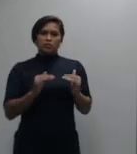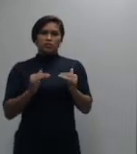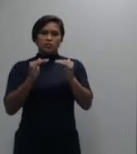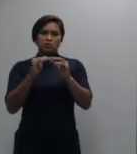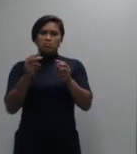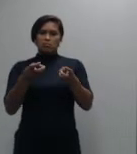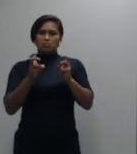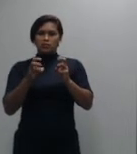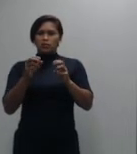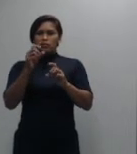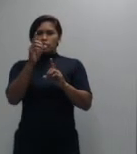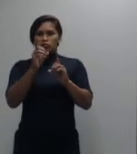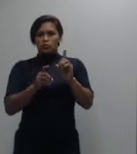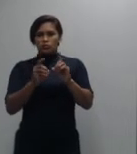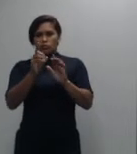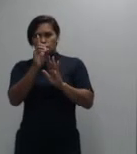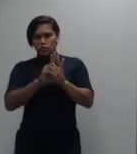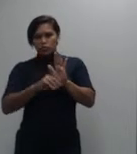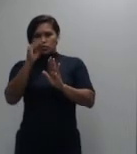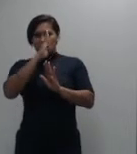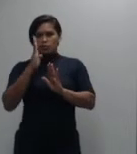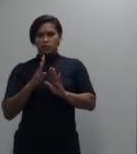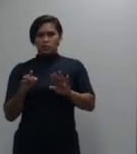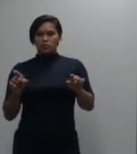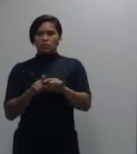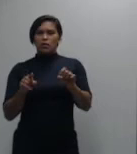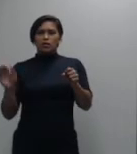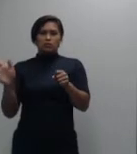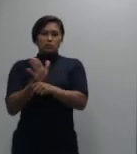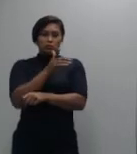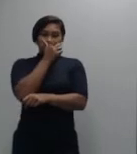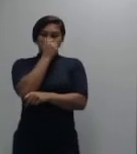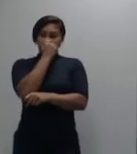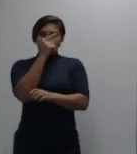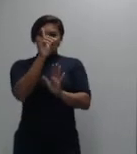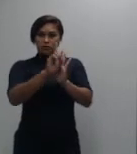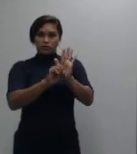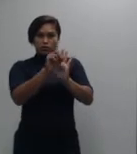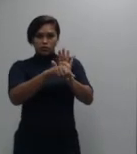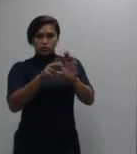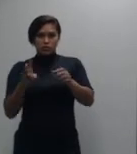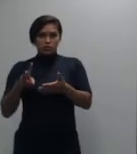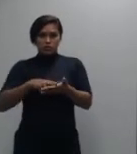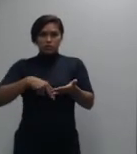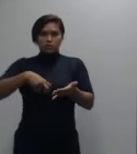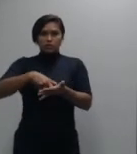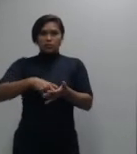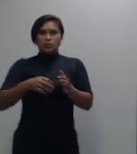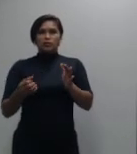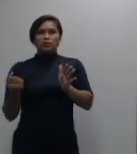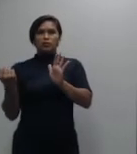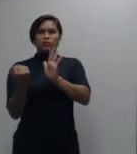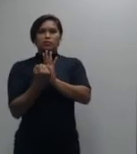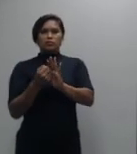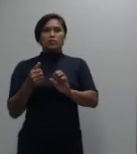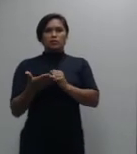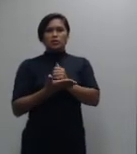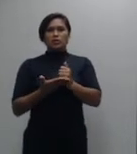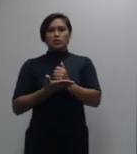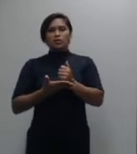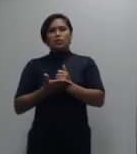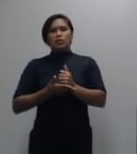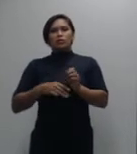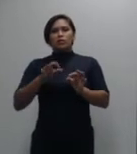direito brasileiro a indenização com base na variação financeira do negócio